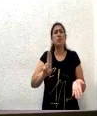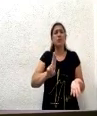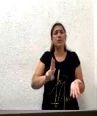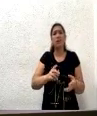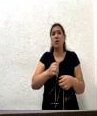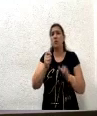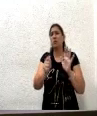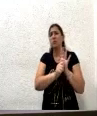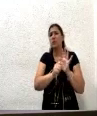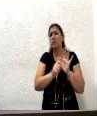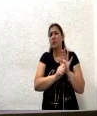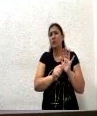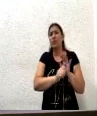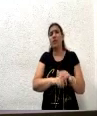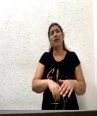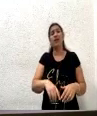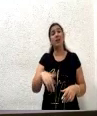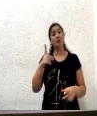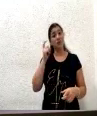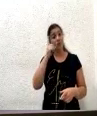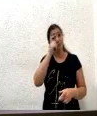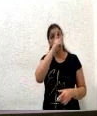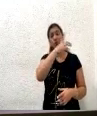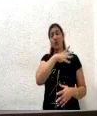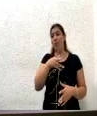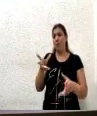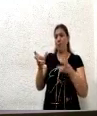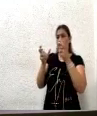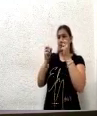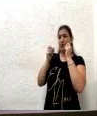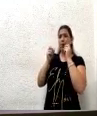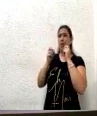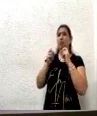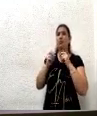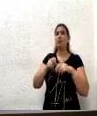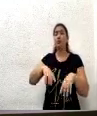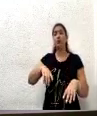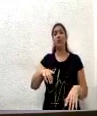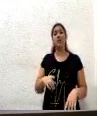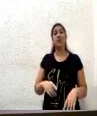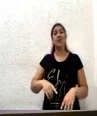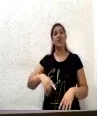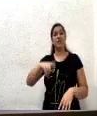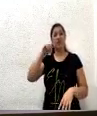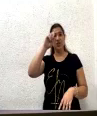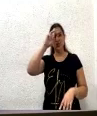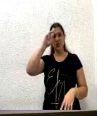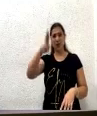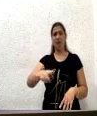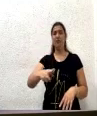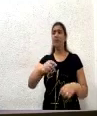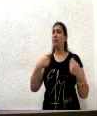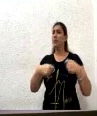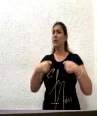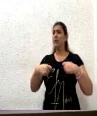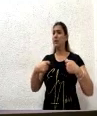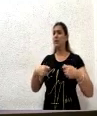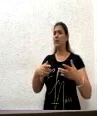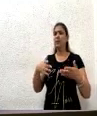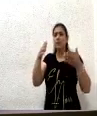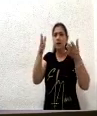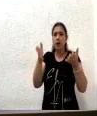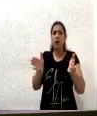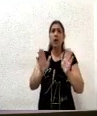ficando totalmente difícil, viu? As autoridades cumprem a parte, nós temos hoje, graças a Deus, nós temos aqui no nosso